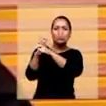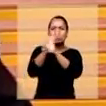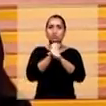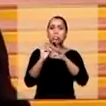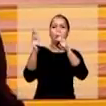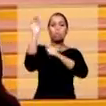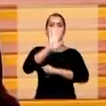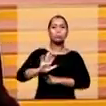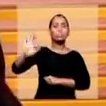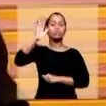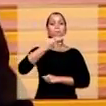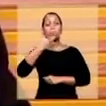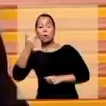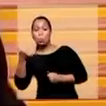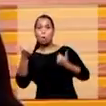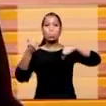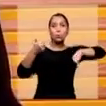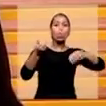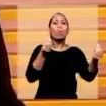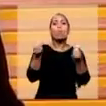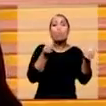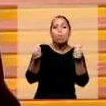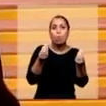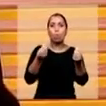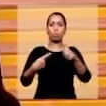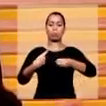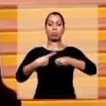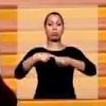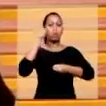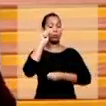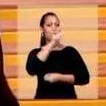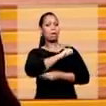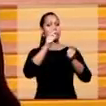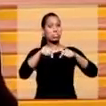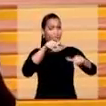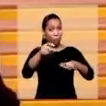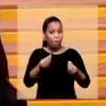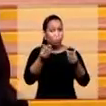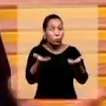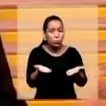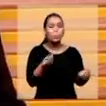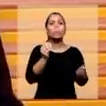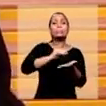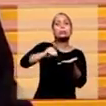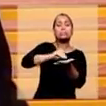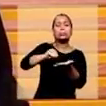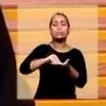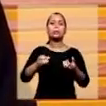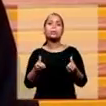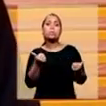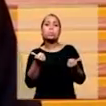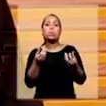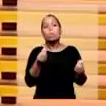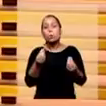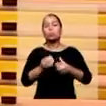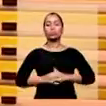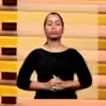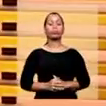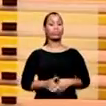desses números mundiais, nós estamos melhor, estamos pior? A cidade está oferecendo vagas? Como é que a Secretaria está lidando com isso?